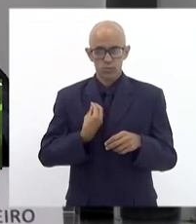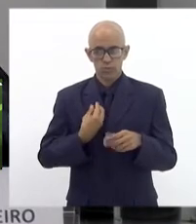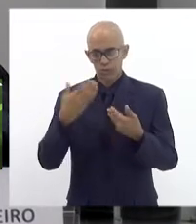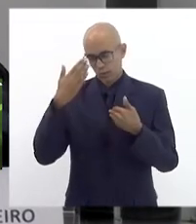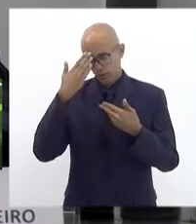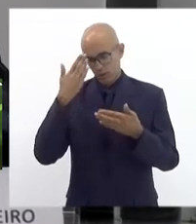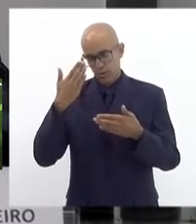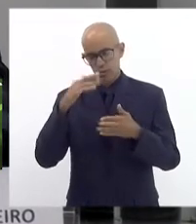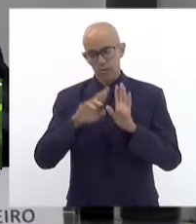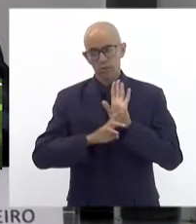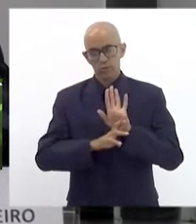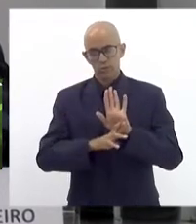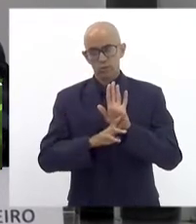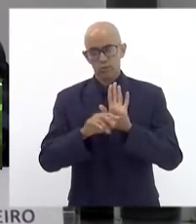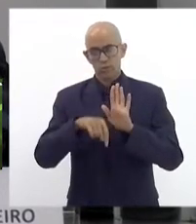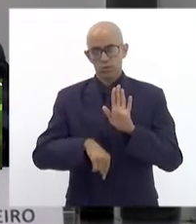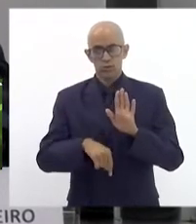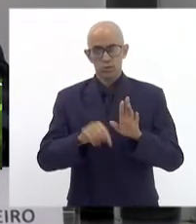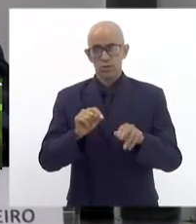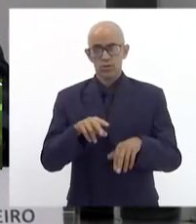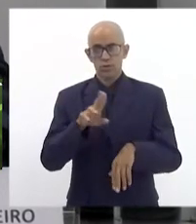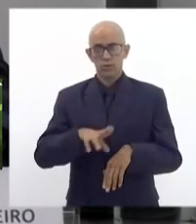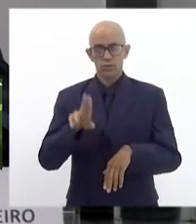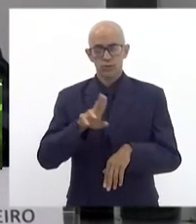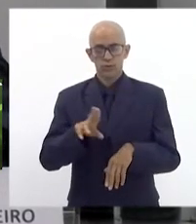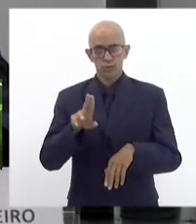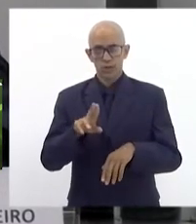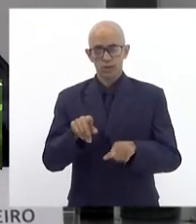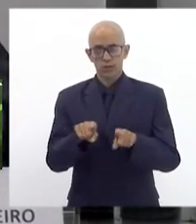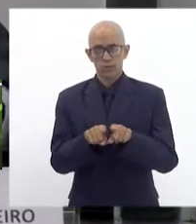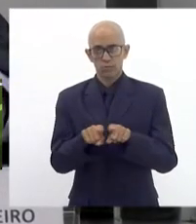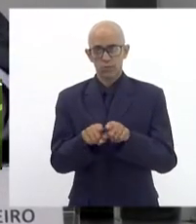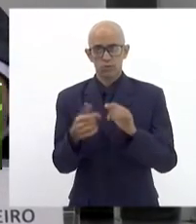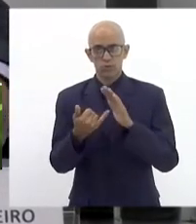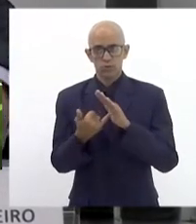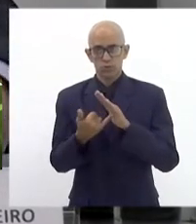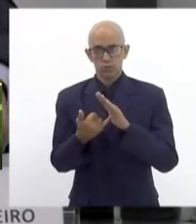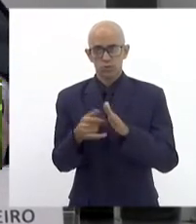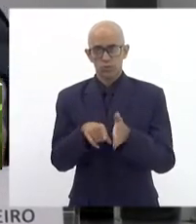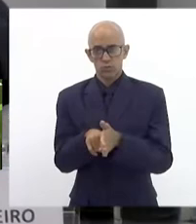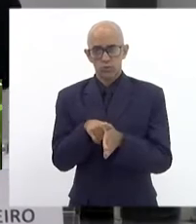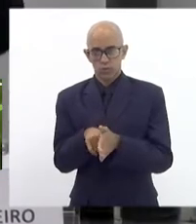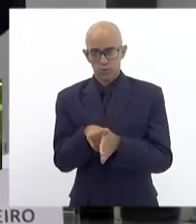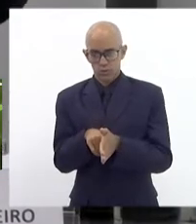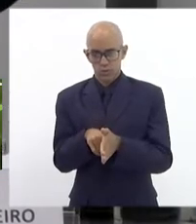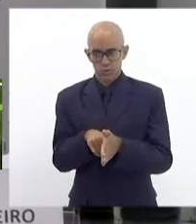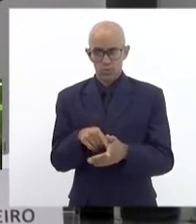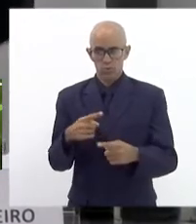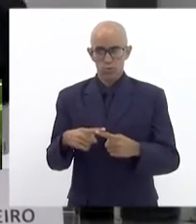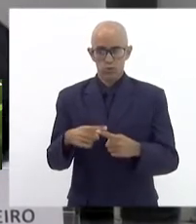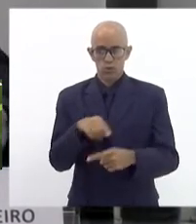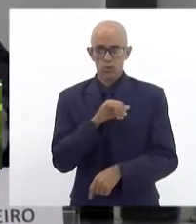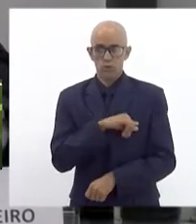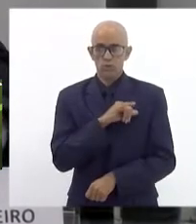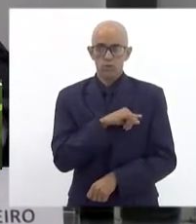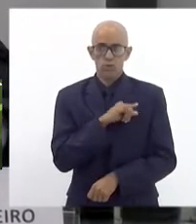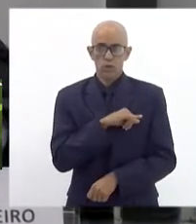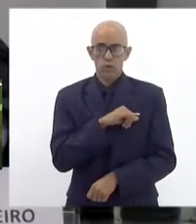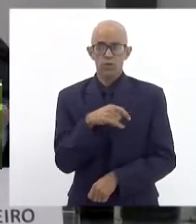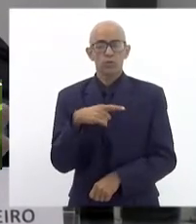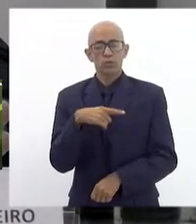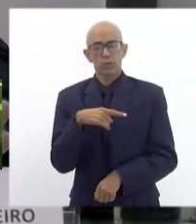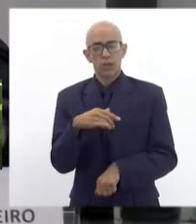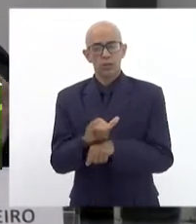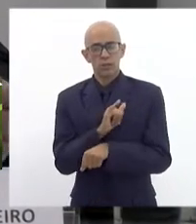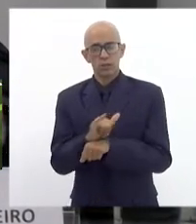presença das representações também das universidades, dos institutos de pesquisa, enfim, já que o Rio de Janeiro tem isso que eu chamo de um trunfo,